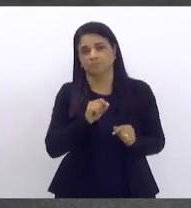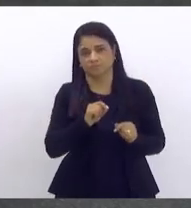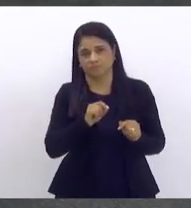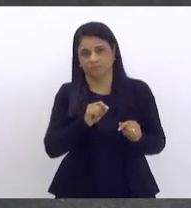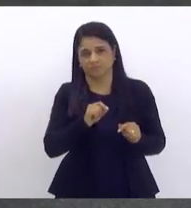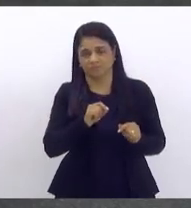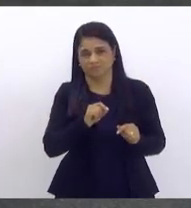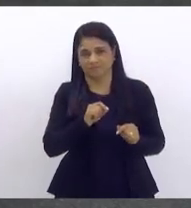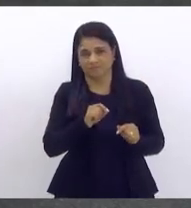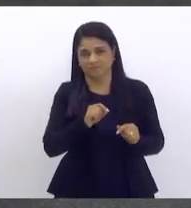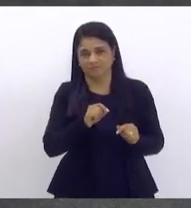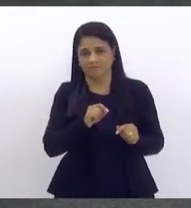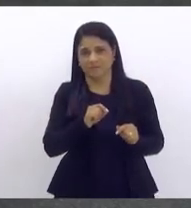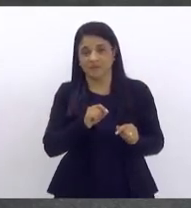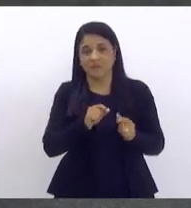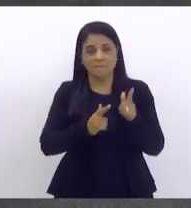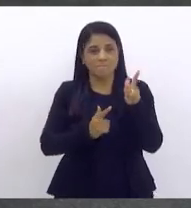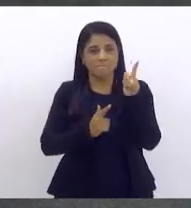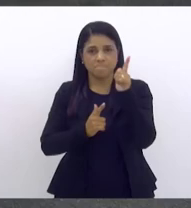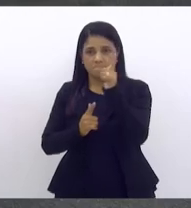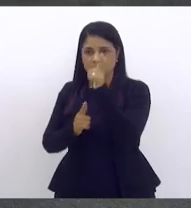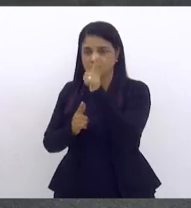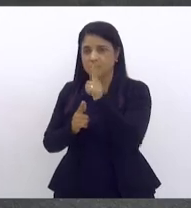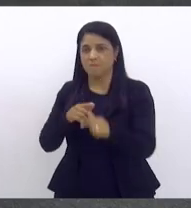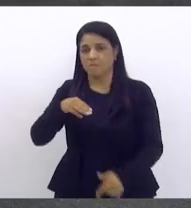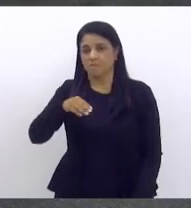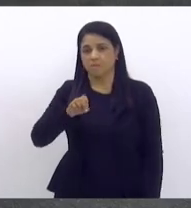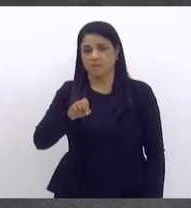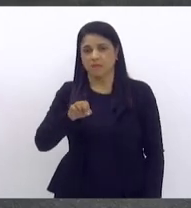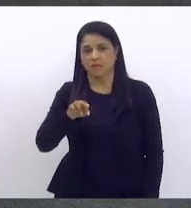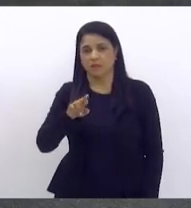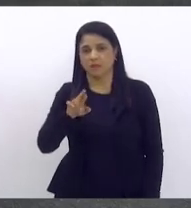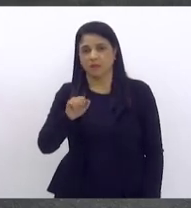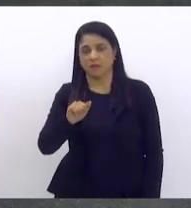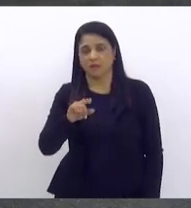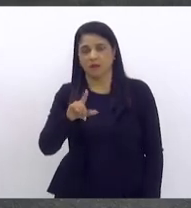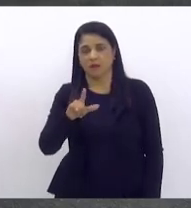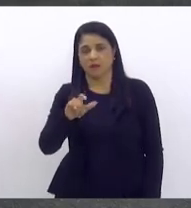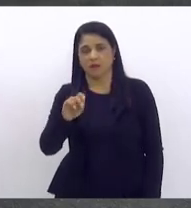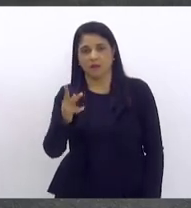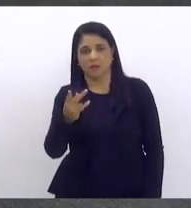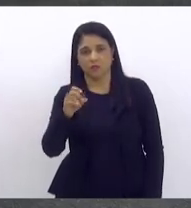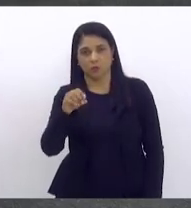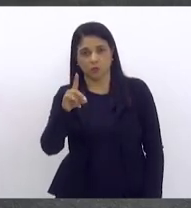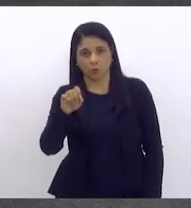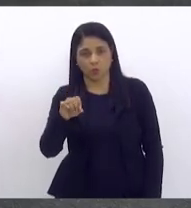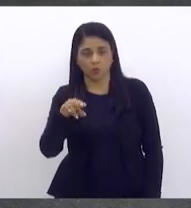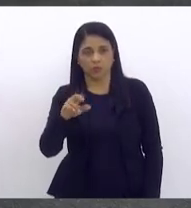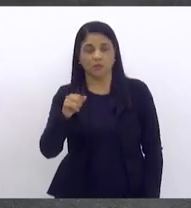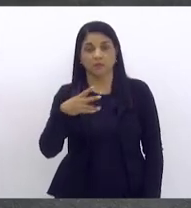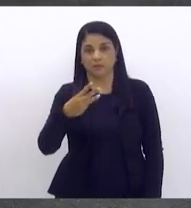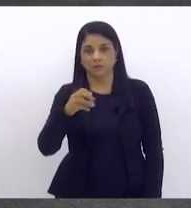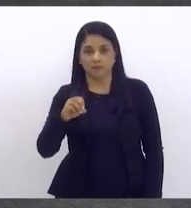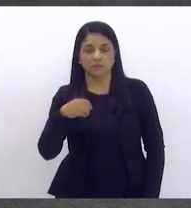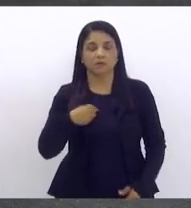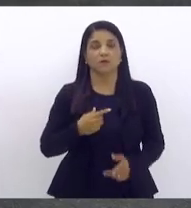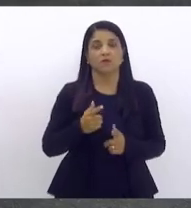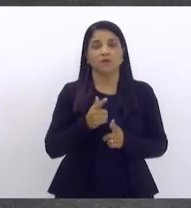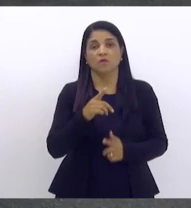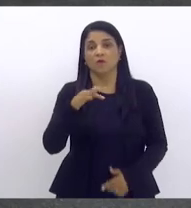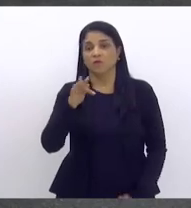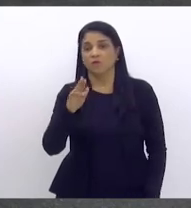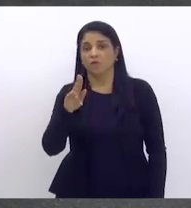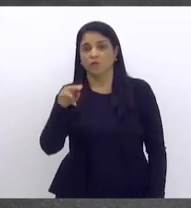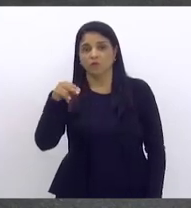a metralhadora .30, a .50, o fuzil 762,